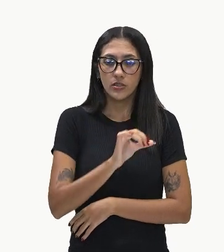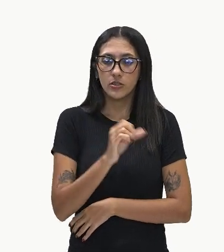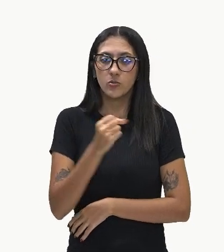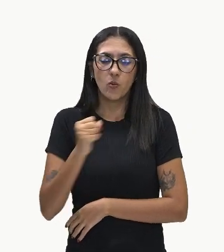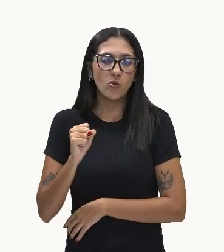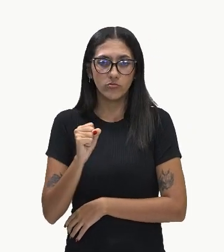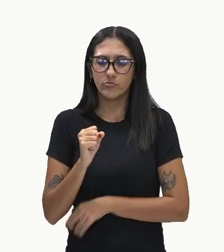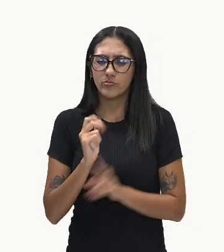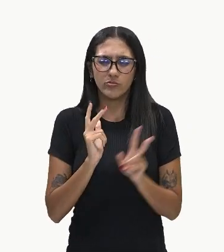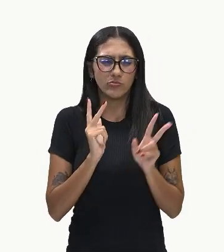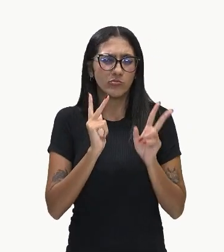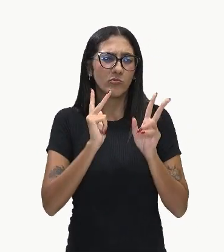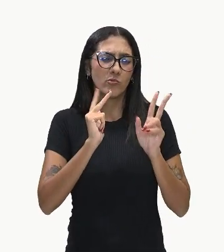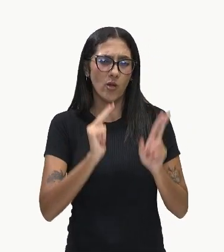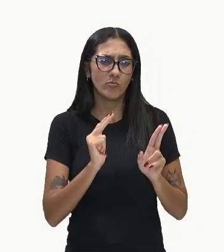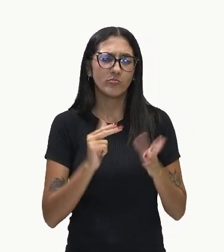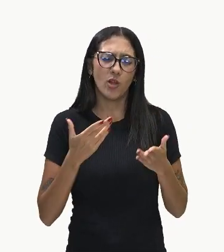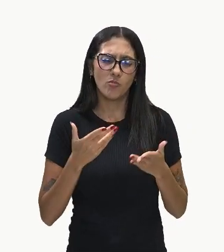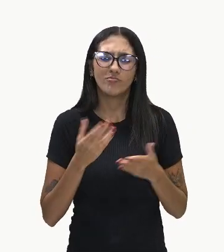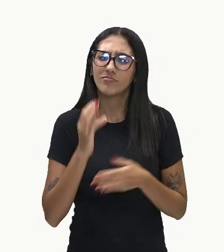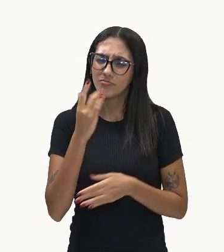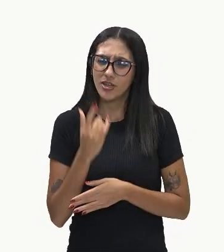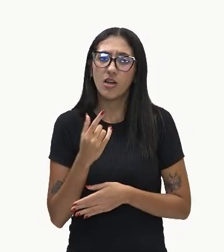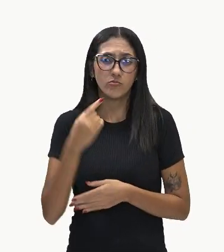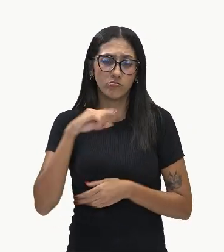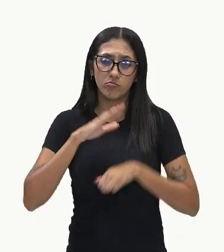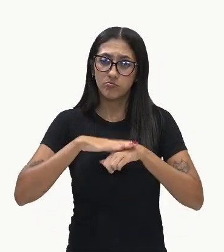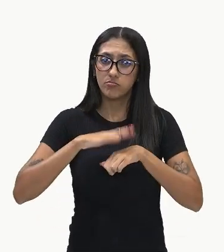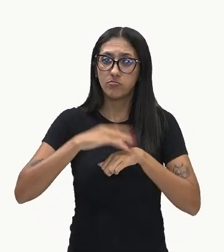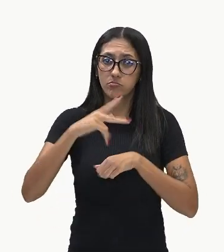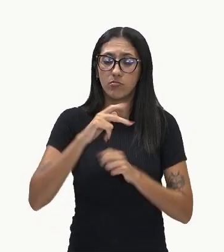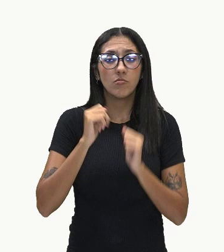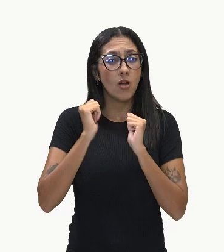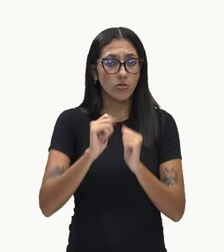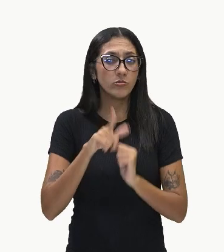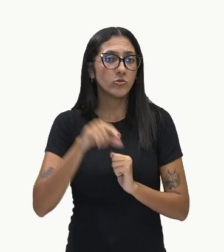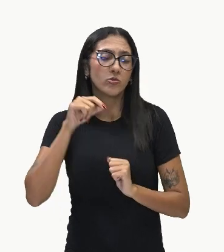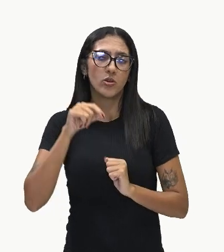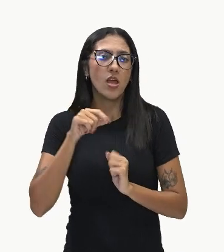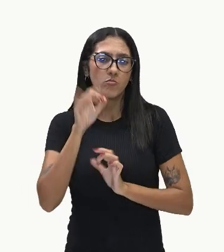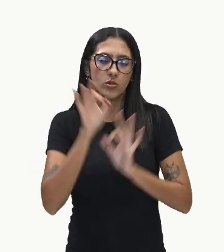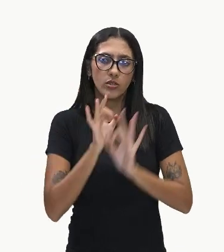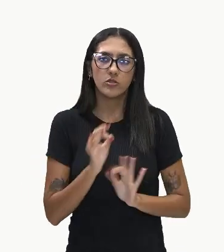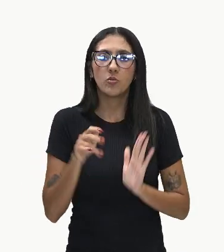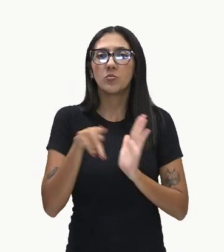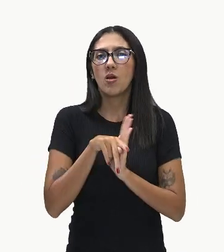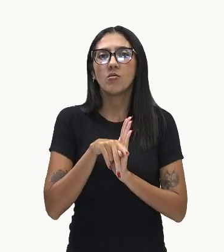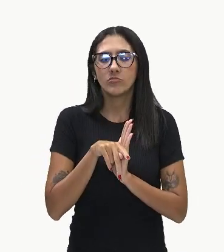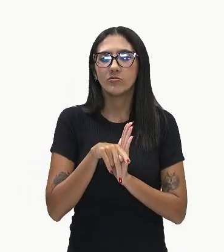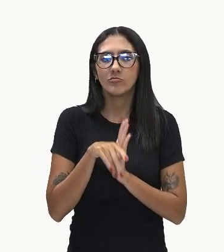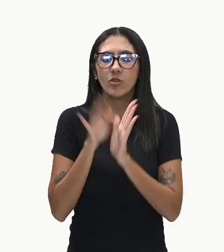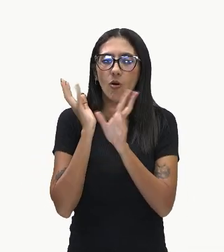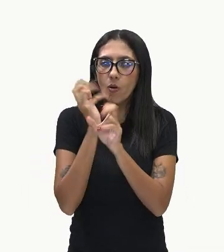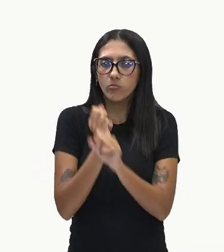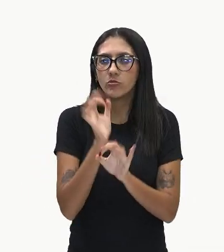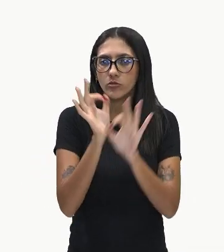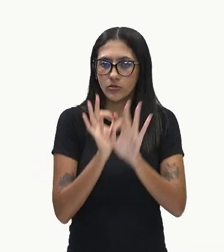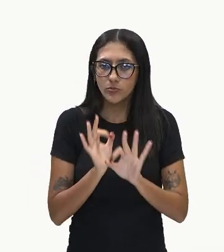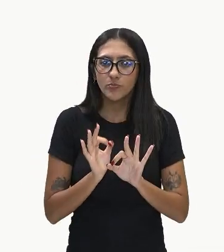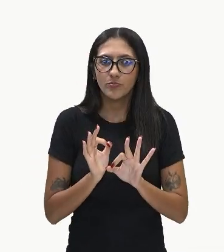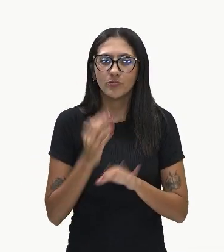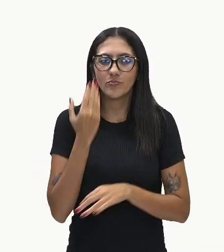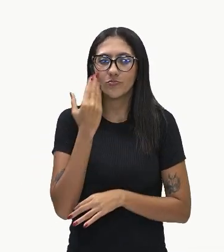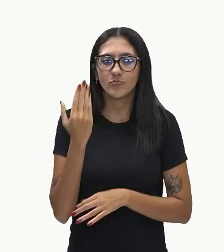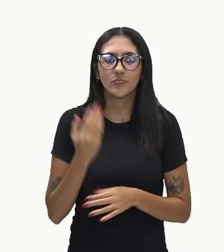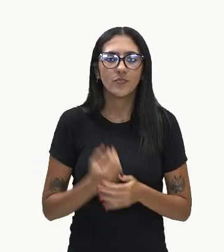mesmo. Então, claro, você decide a maneira que você achar mais fácil, tá bom? Na hora de resolver. Aqui o meu cálculo do montante